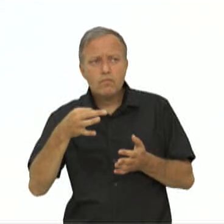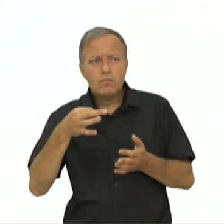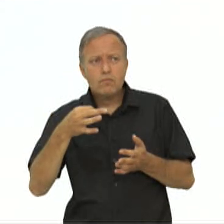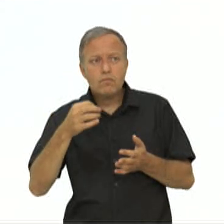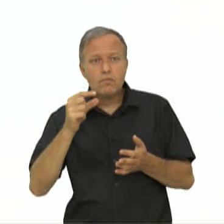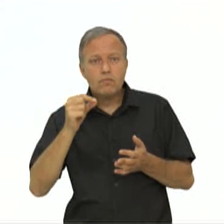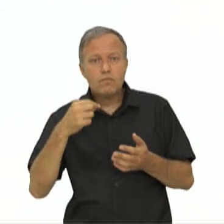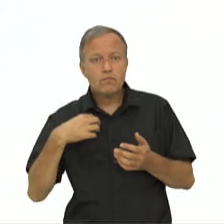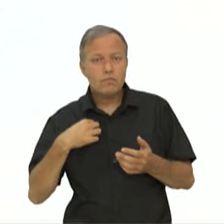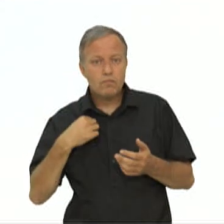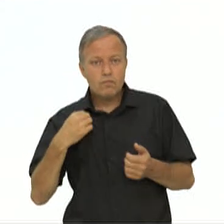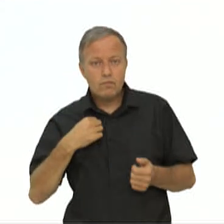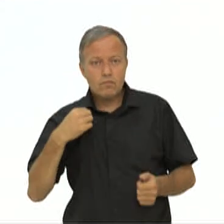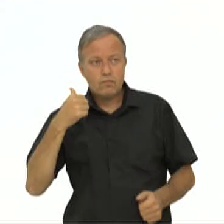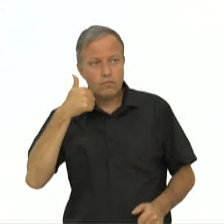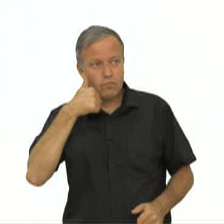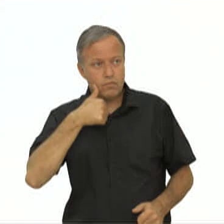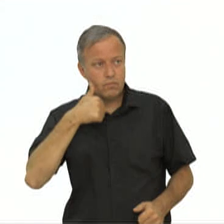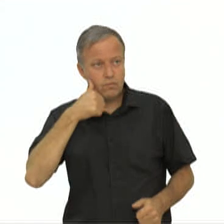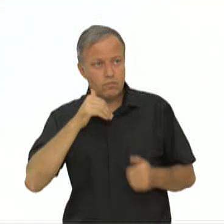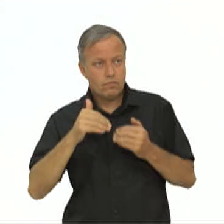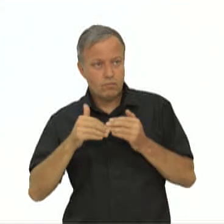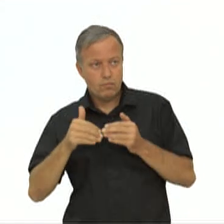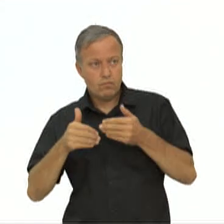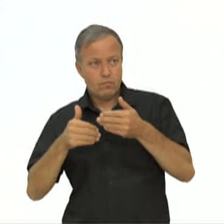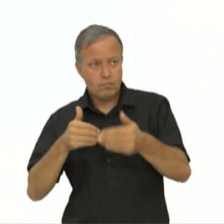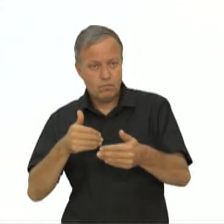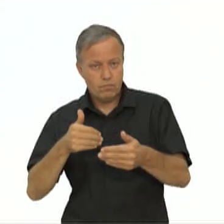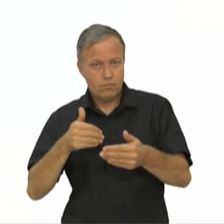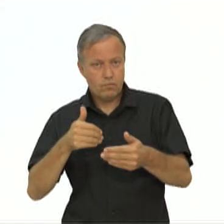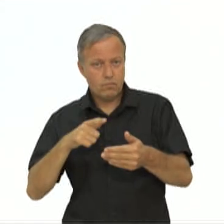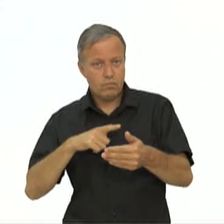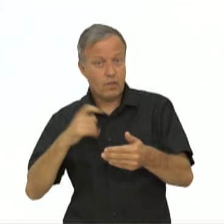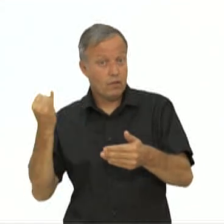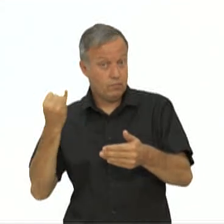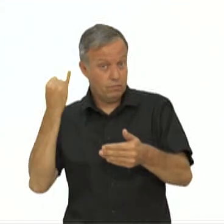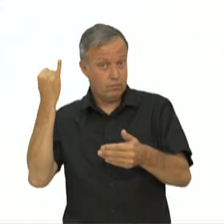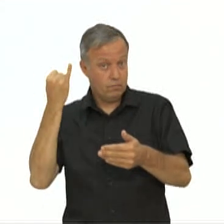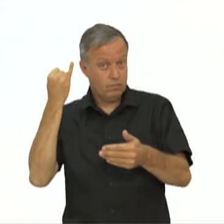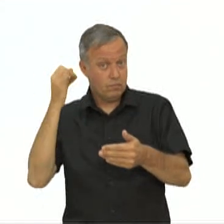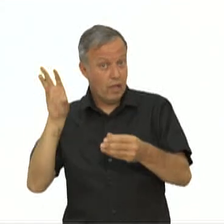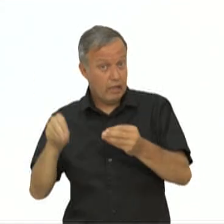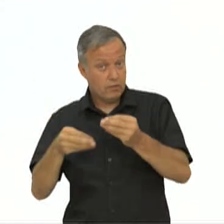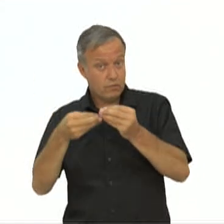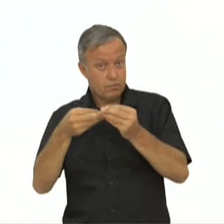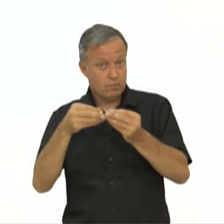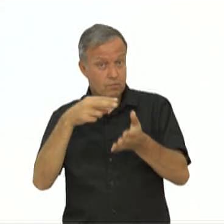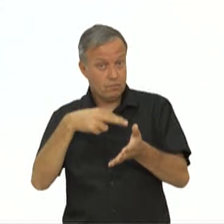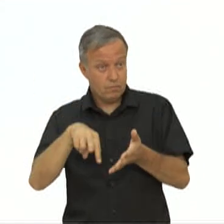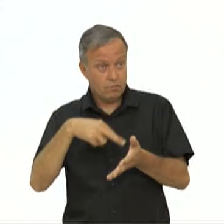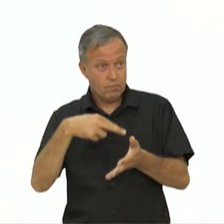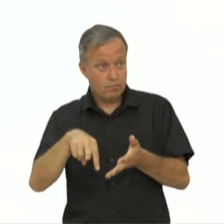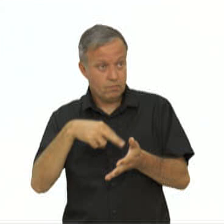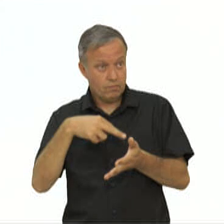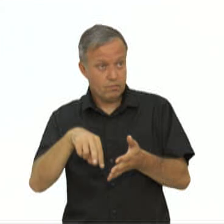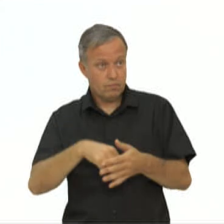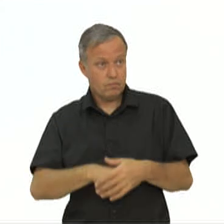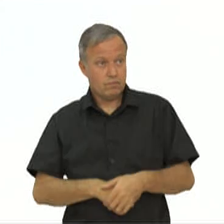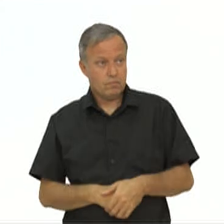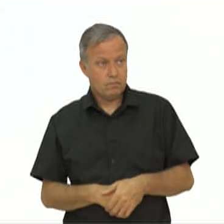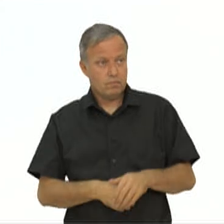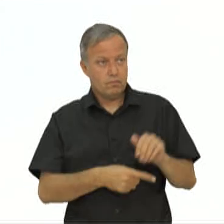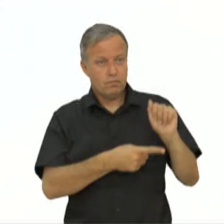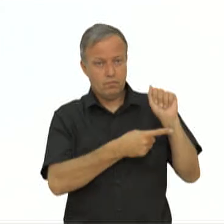que a figura feminina passa a ter um espaço destaque nos repertórios dançados.